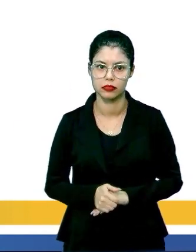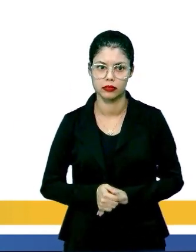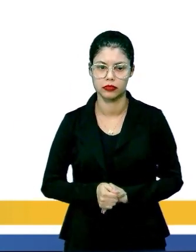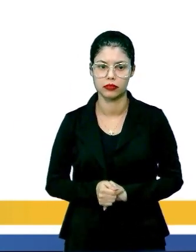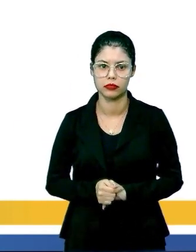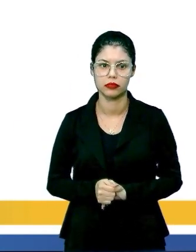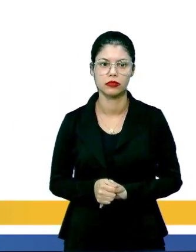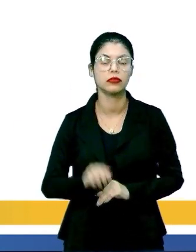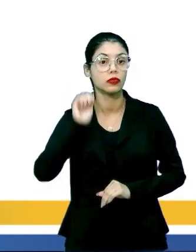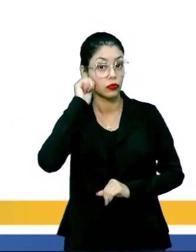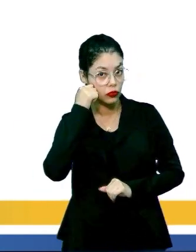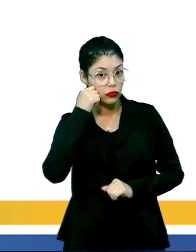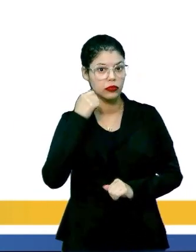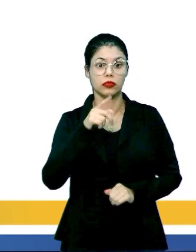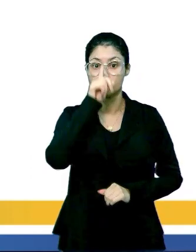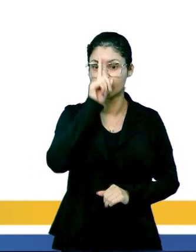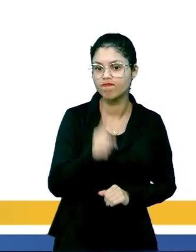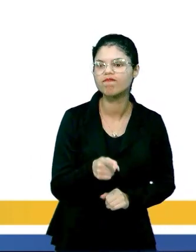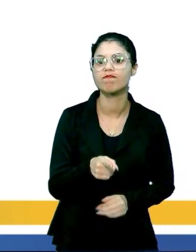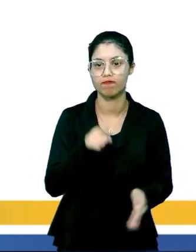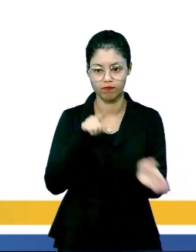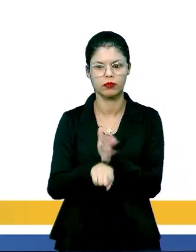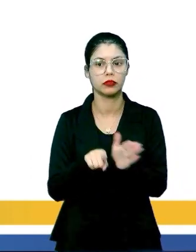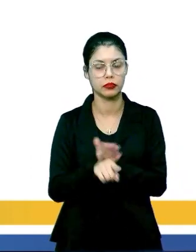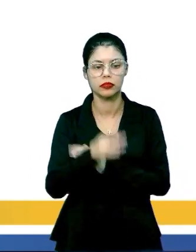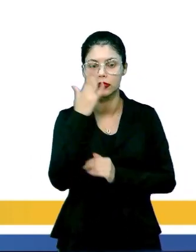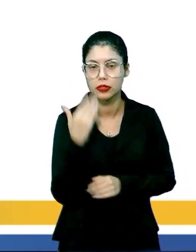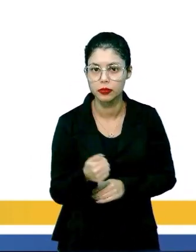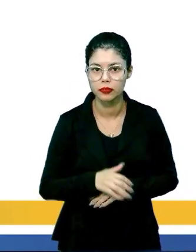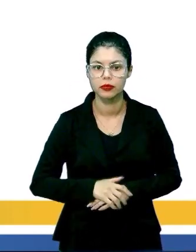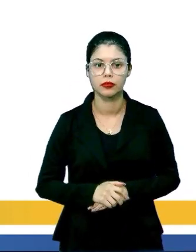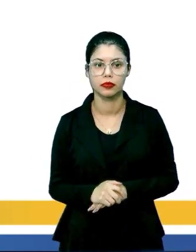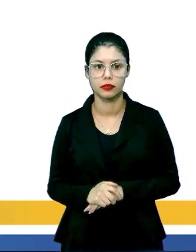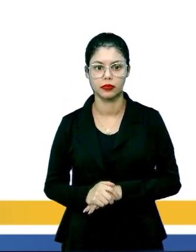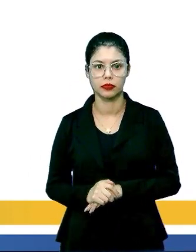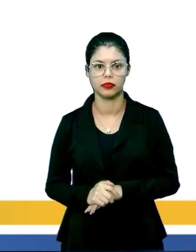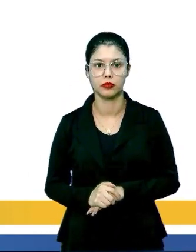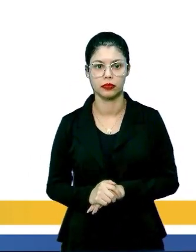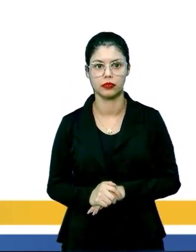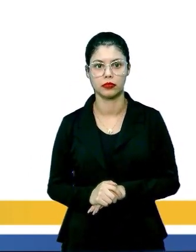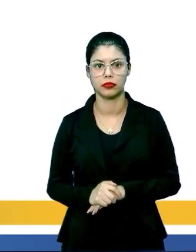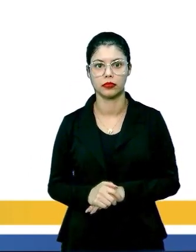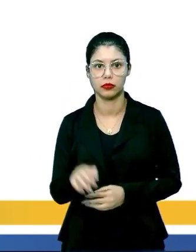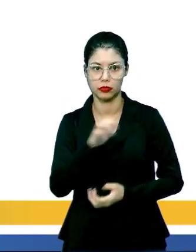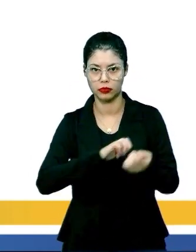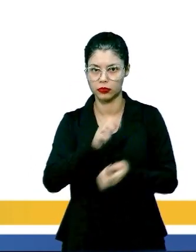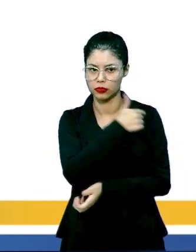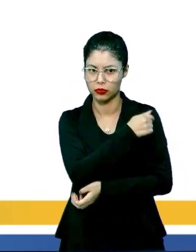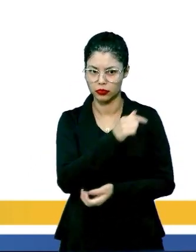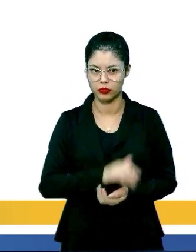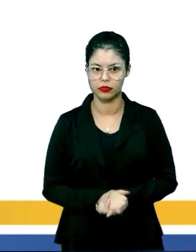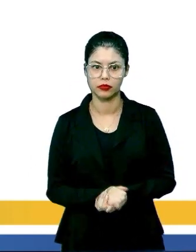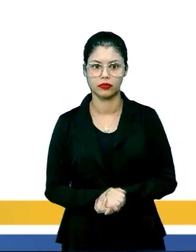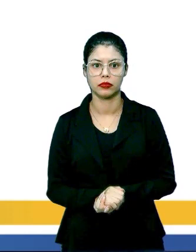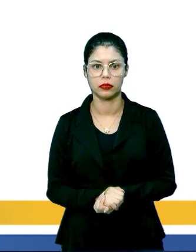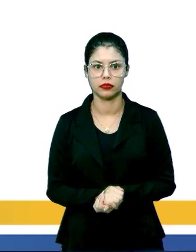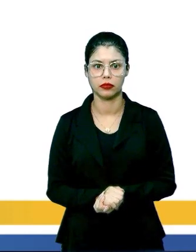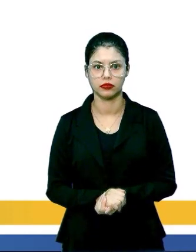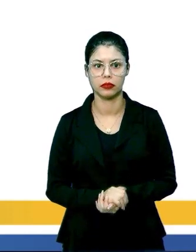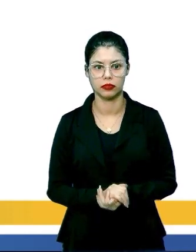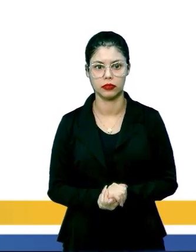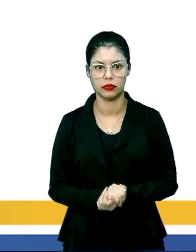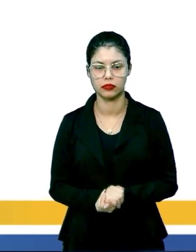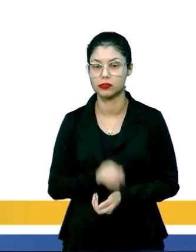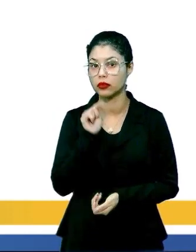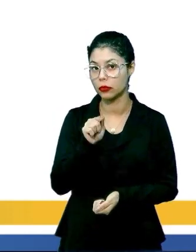quê? O que os negros estavam questionando, é isso que a questão quer fazer, sobre a vacinação, sobre a